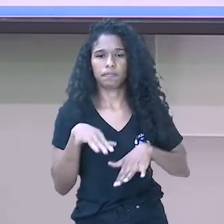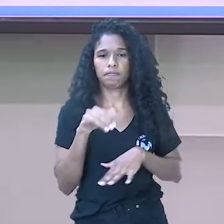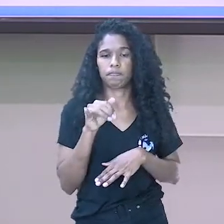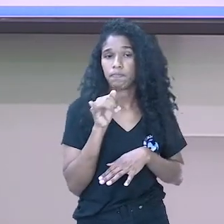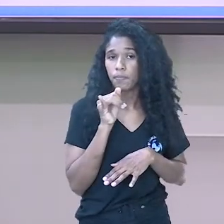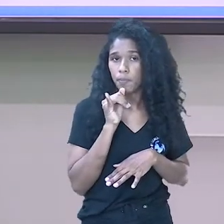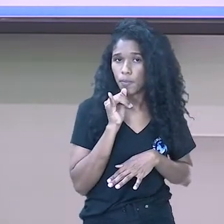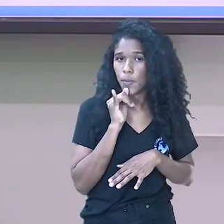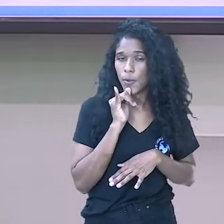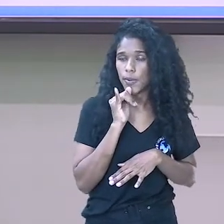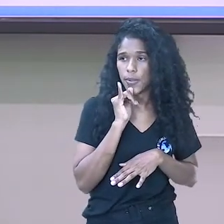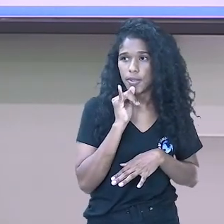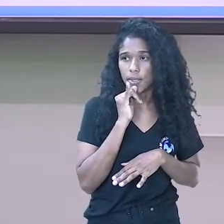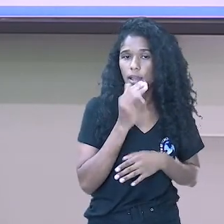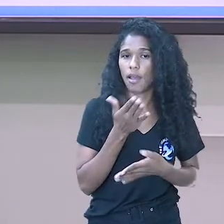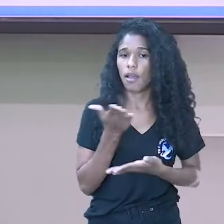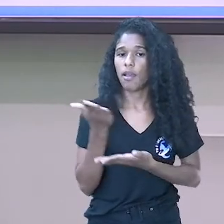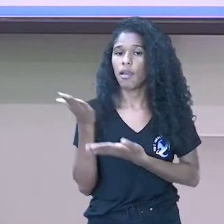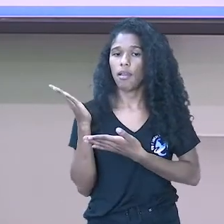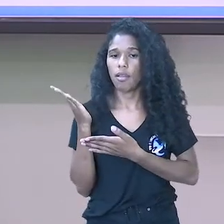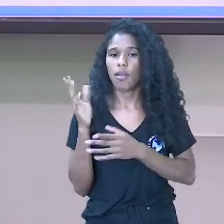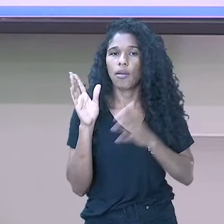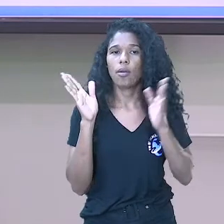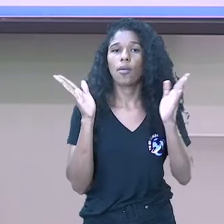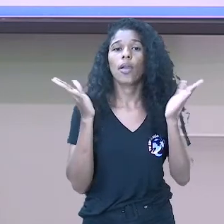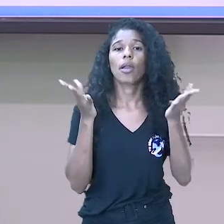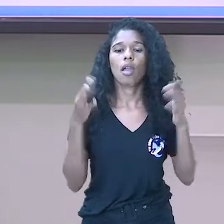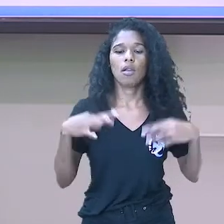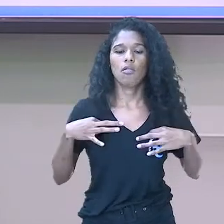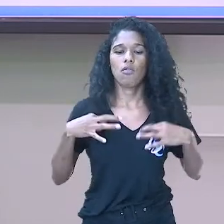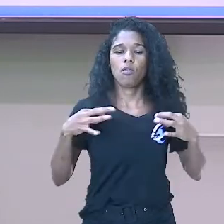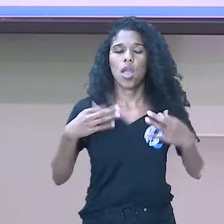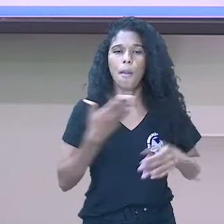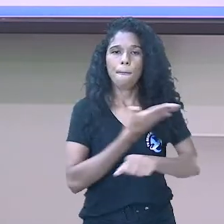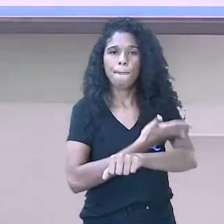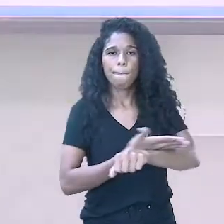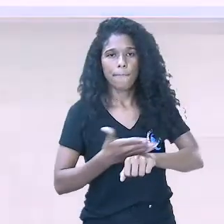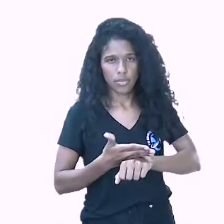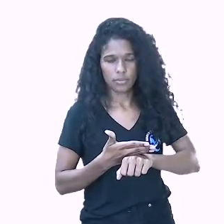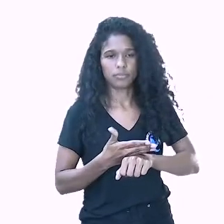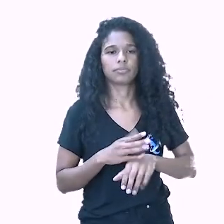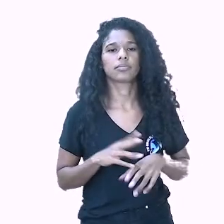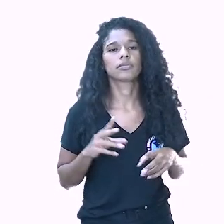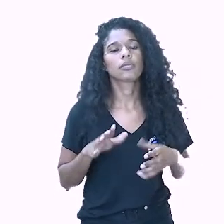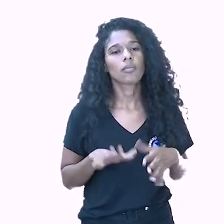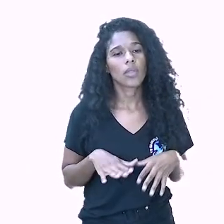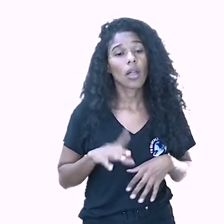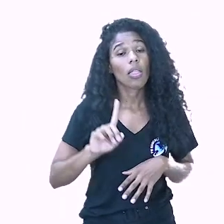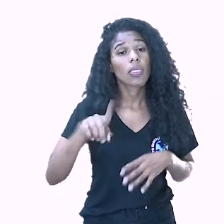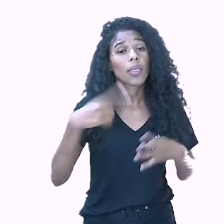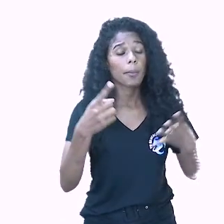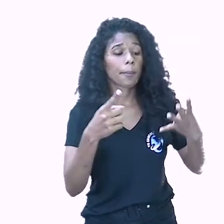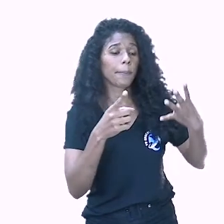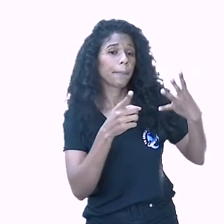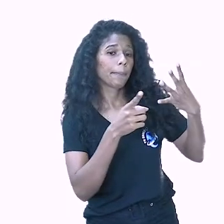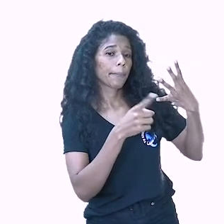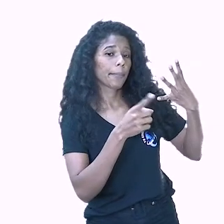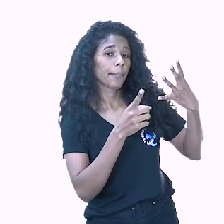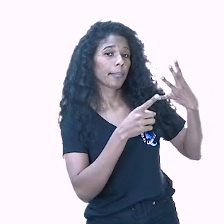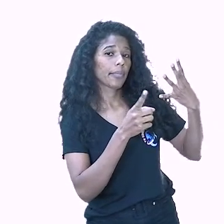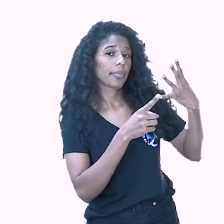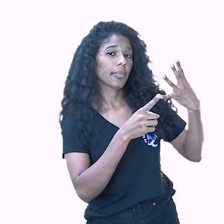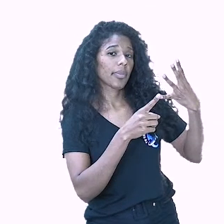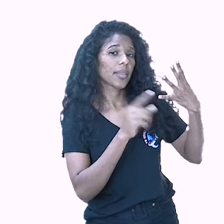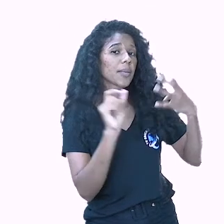O Vestido Branco, da Clarice Lispector. A próxima é a humorística, que eu tenho certeza que é a que